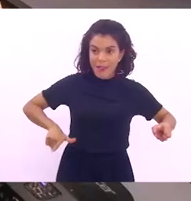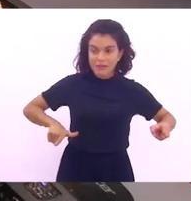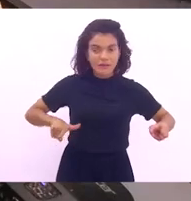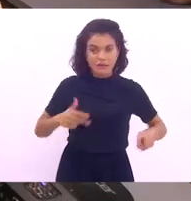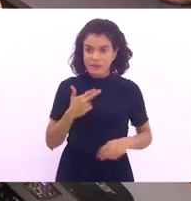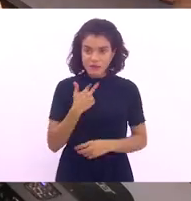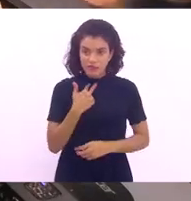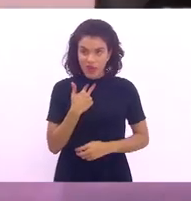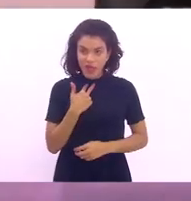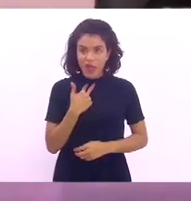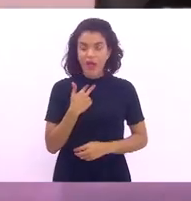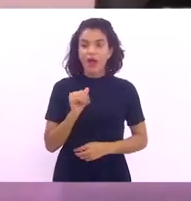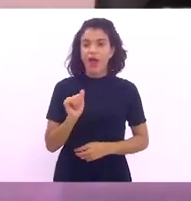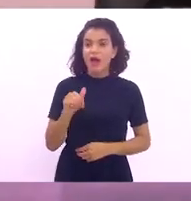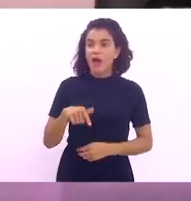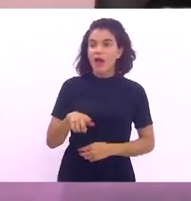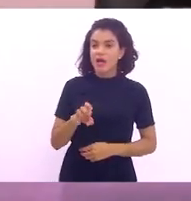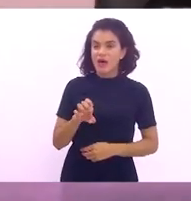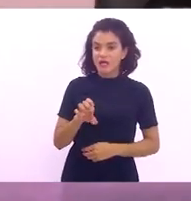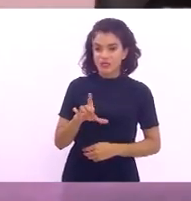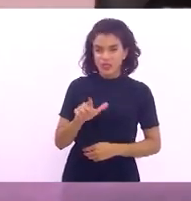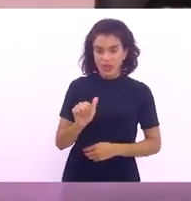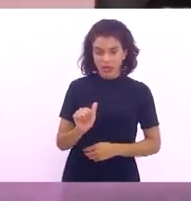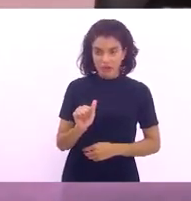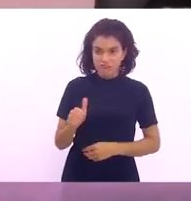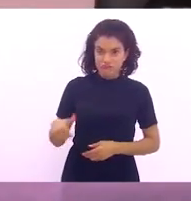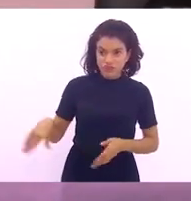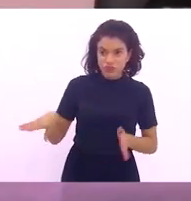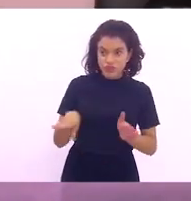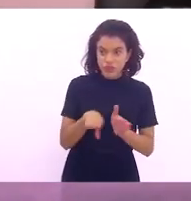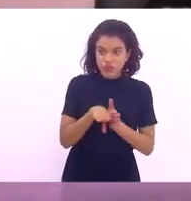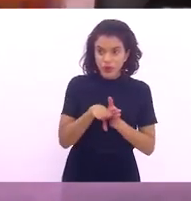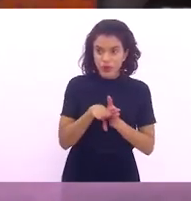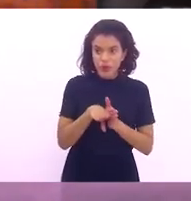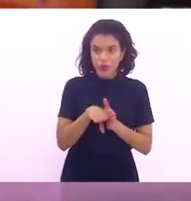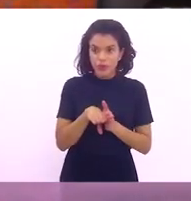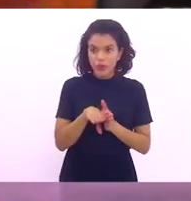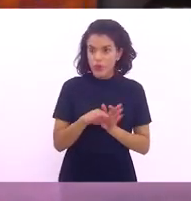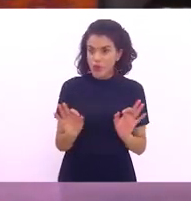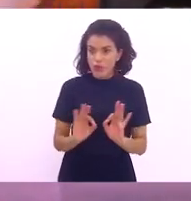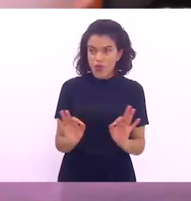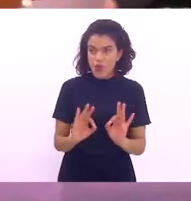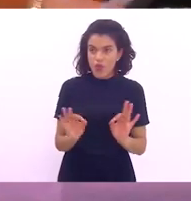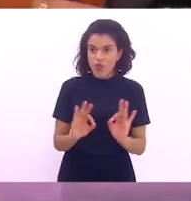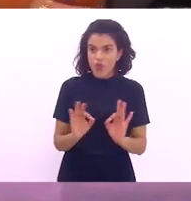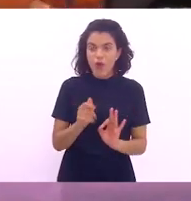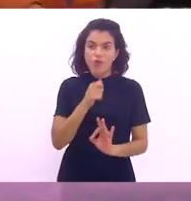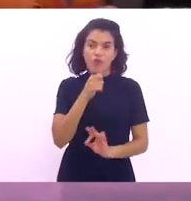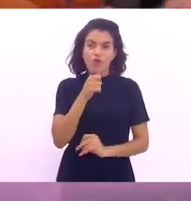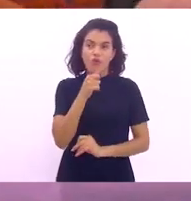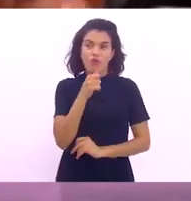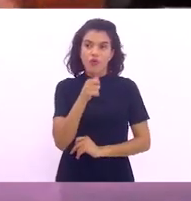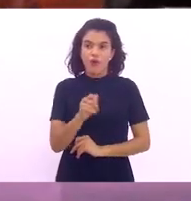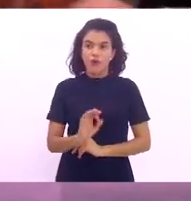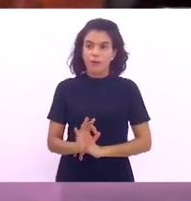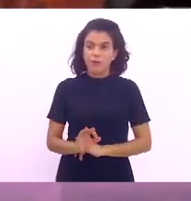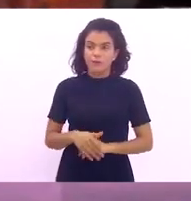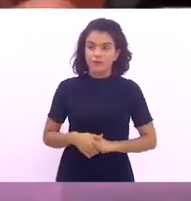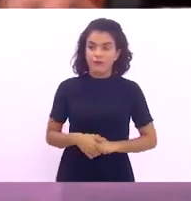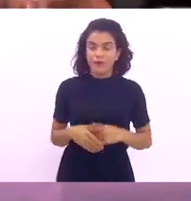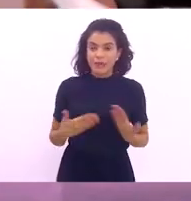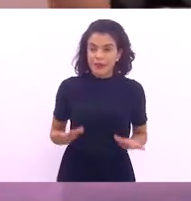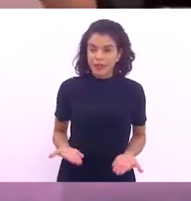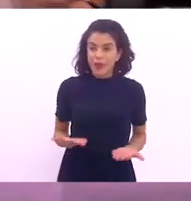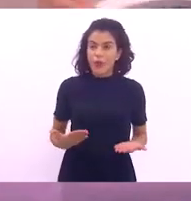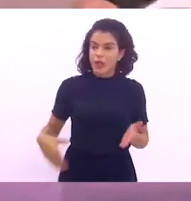soube que a Ângela Borges também já chegou ainda não então